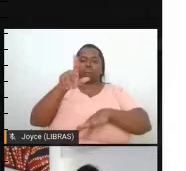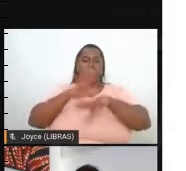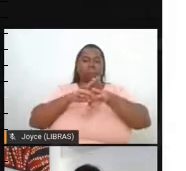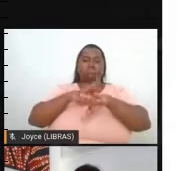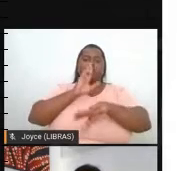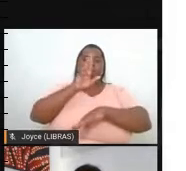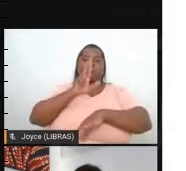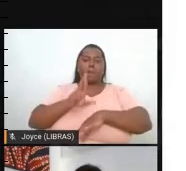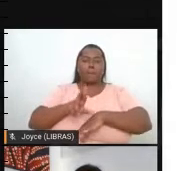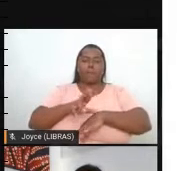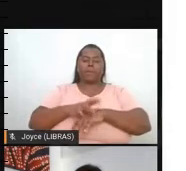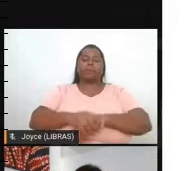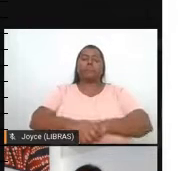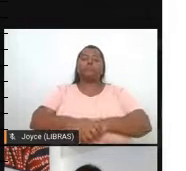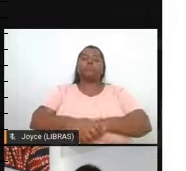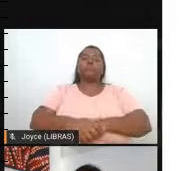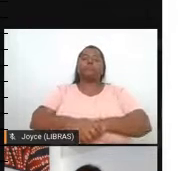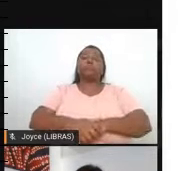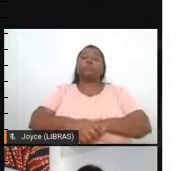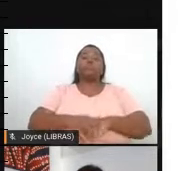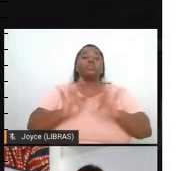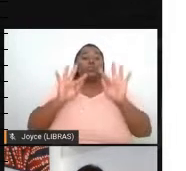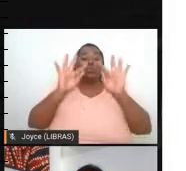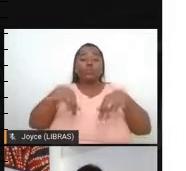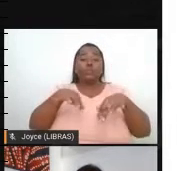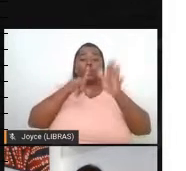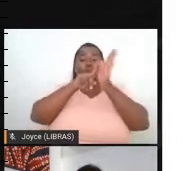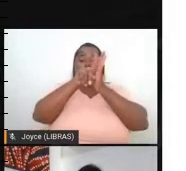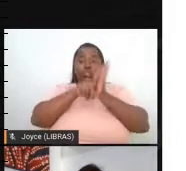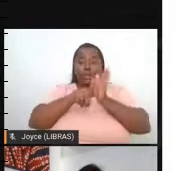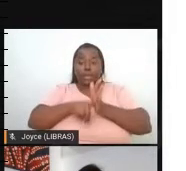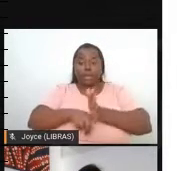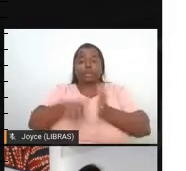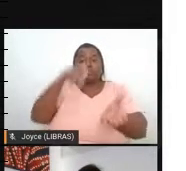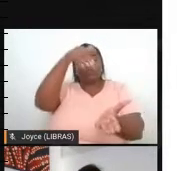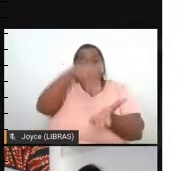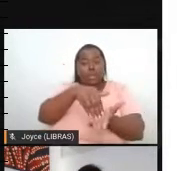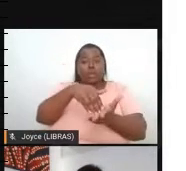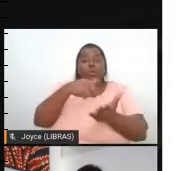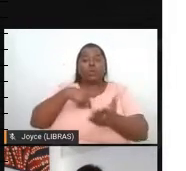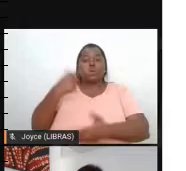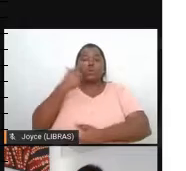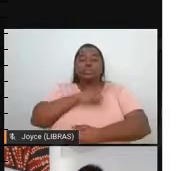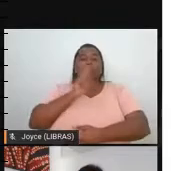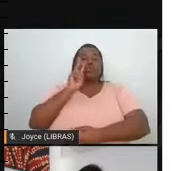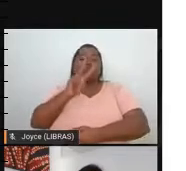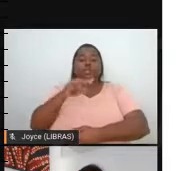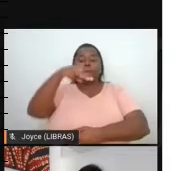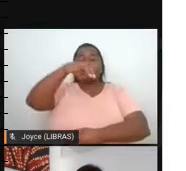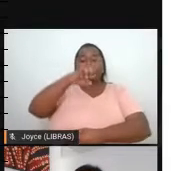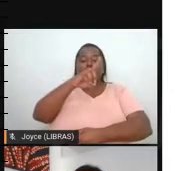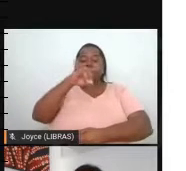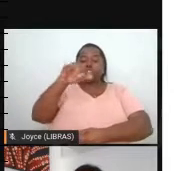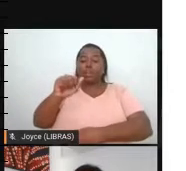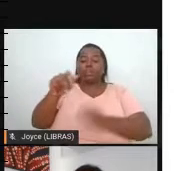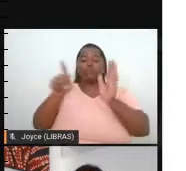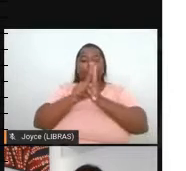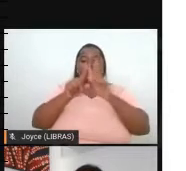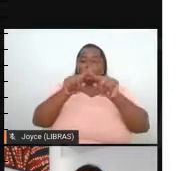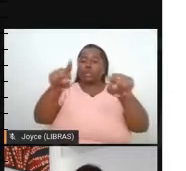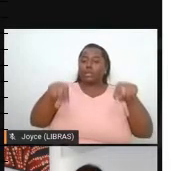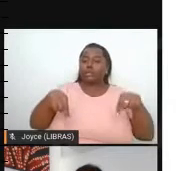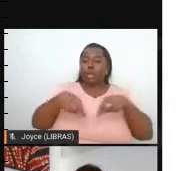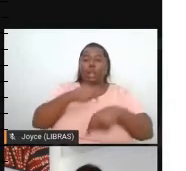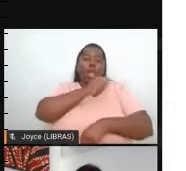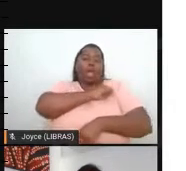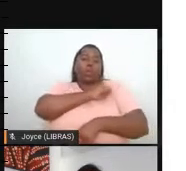reavaliar. Então, aqui ó, é o final desse questionário. Então, eu consigo ver a média total da sala, né? Eu consigo